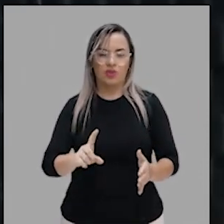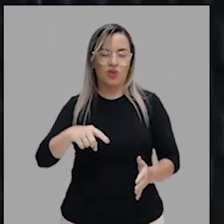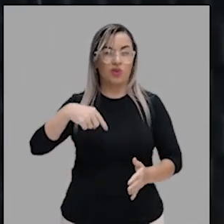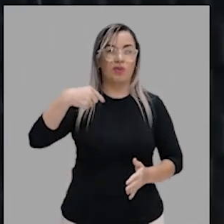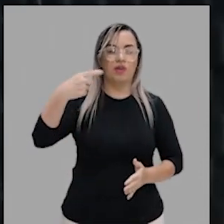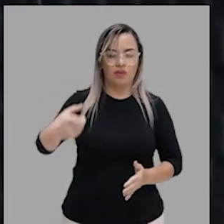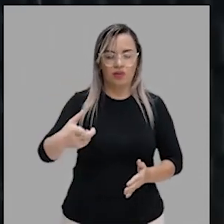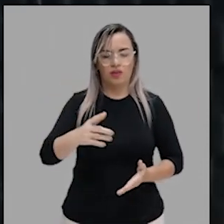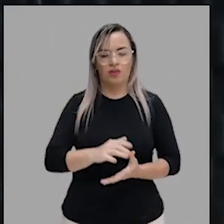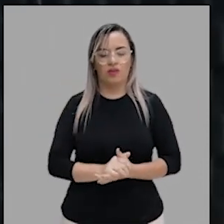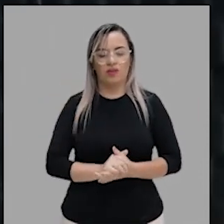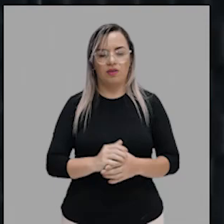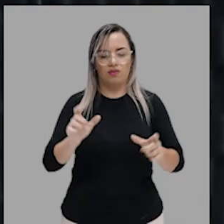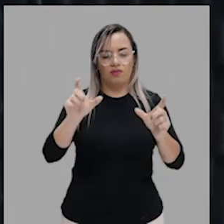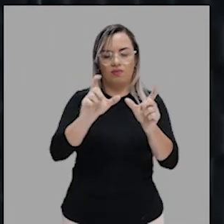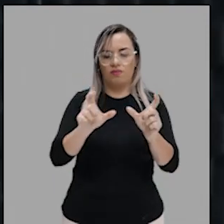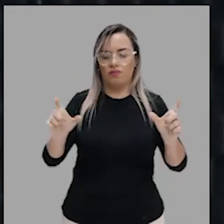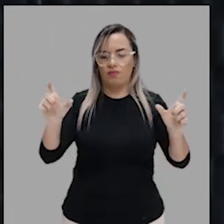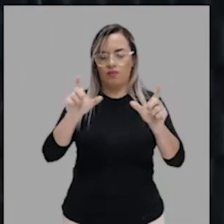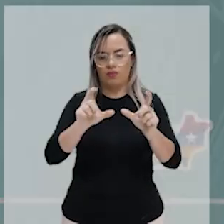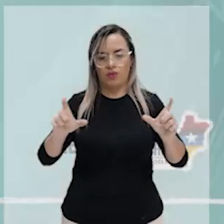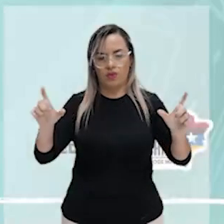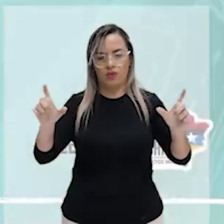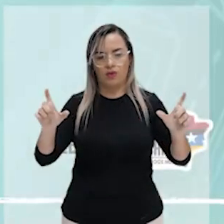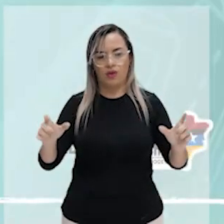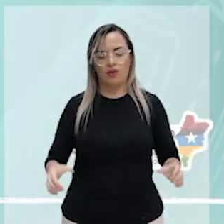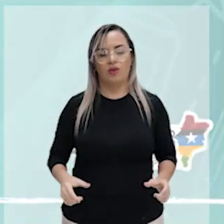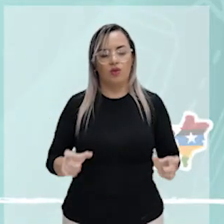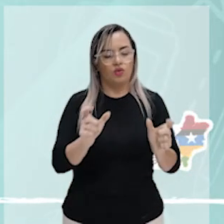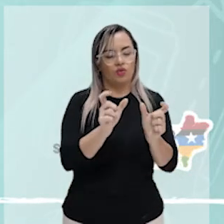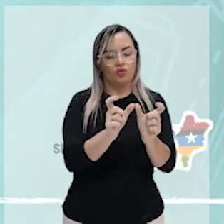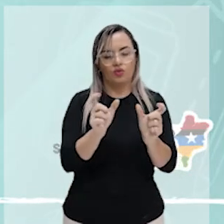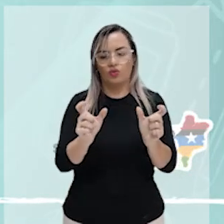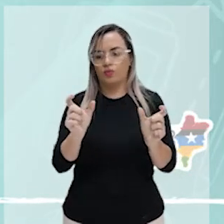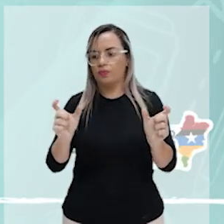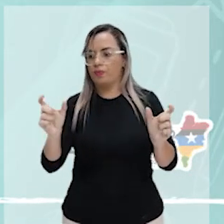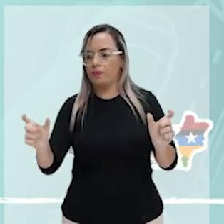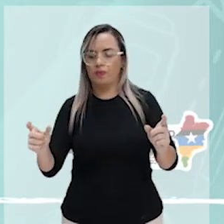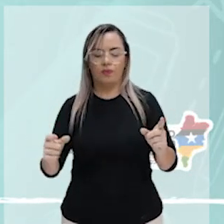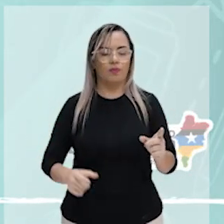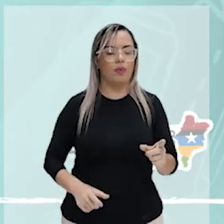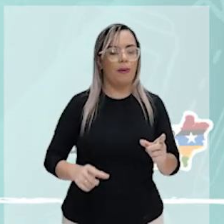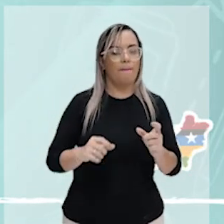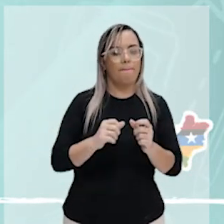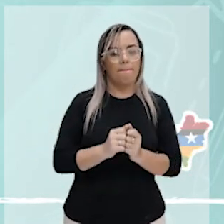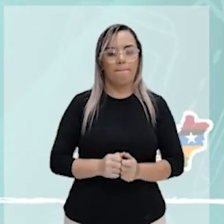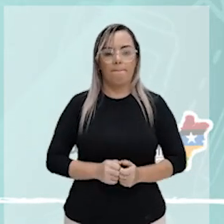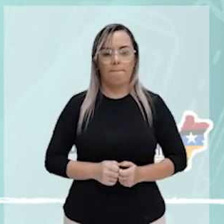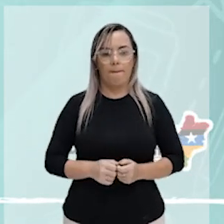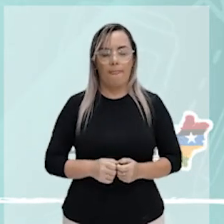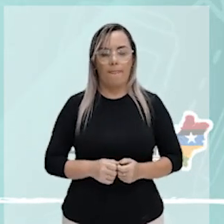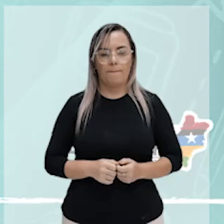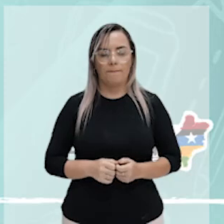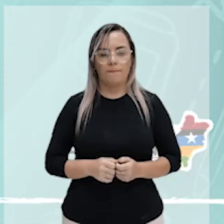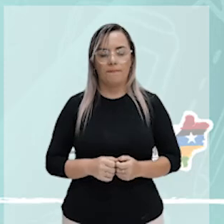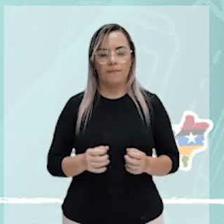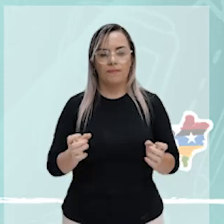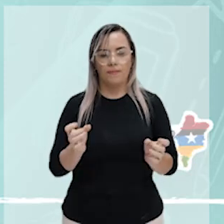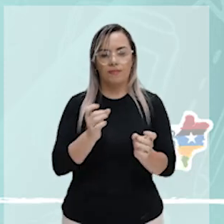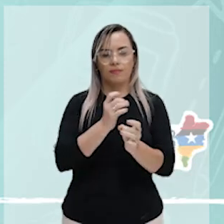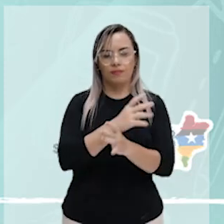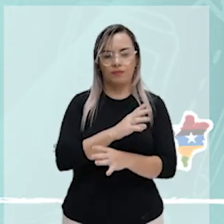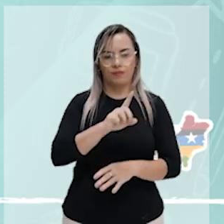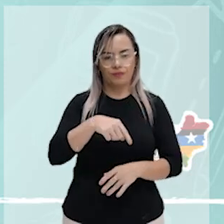vou formando as locuções, tá certo? E aqui, para finalizar, já vê o amigo que não é por mim, que